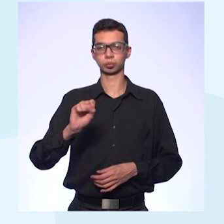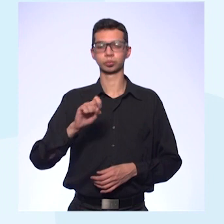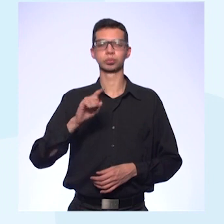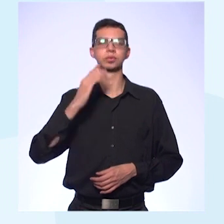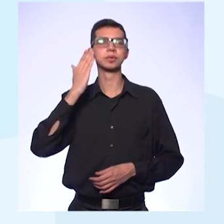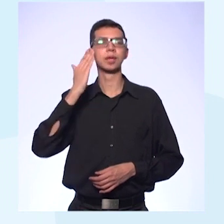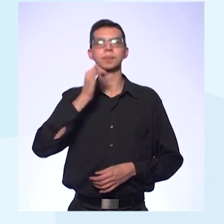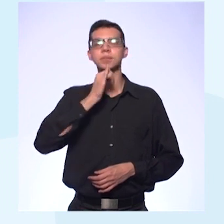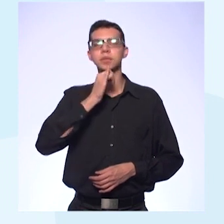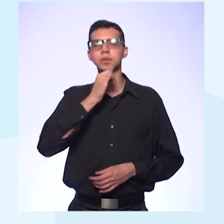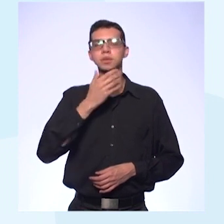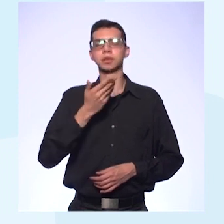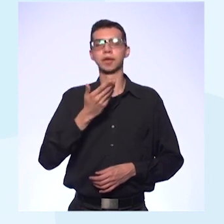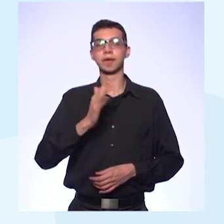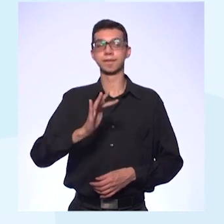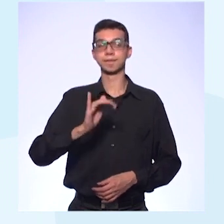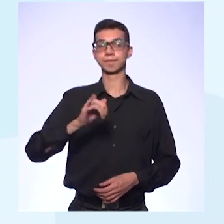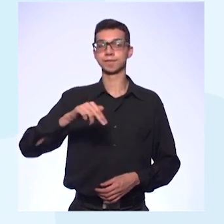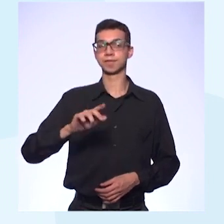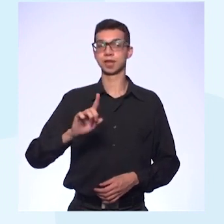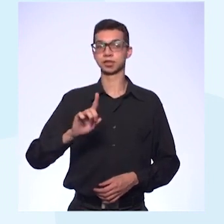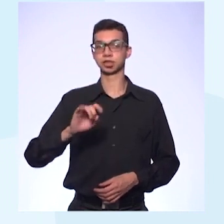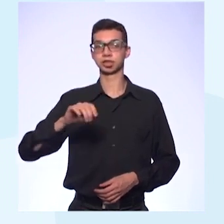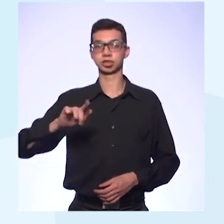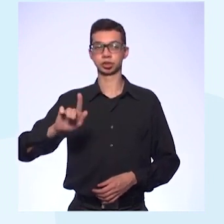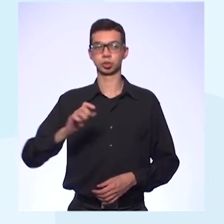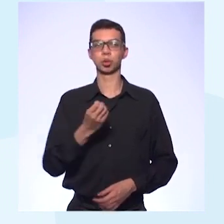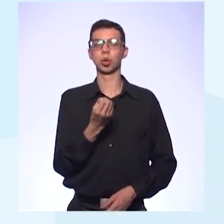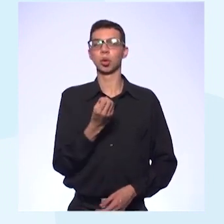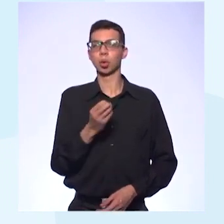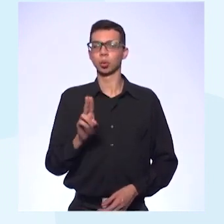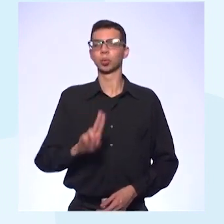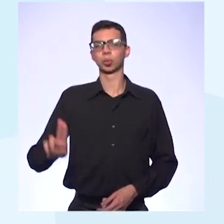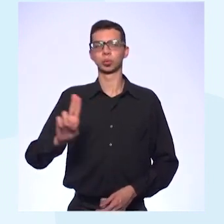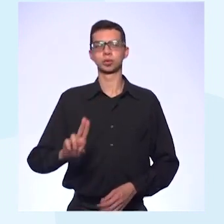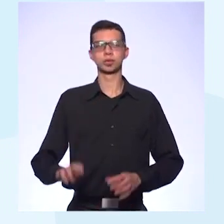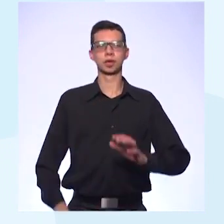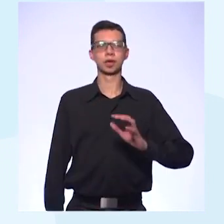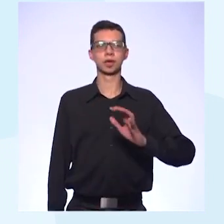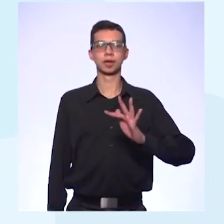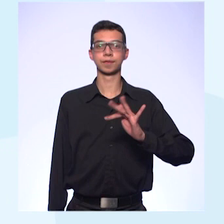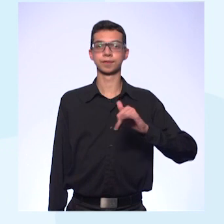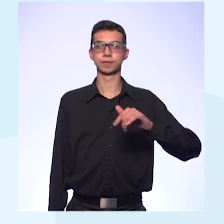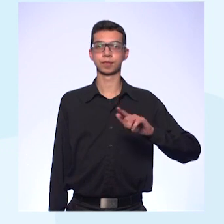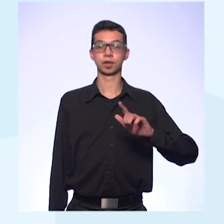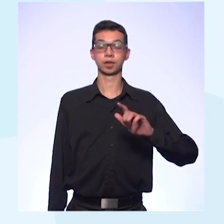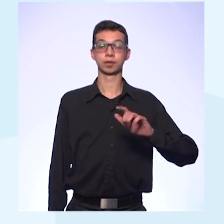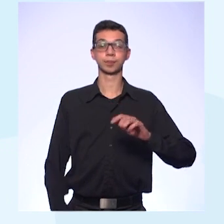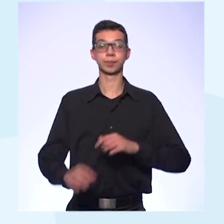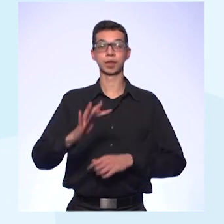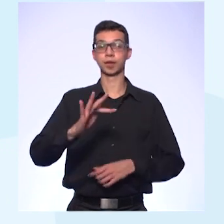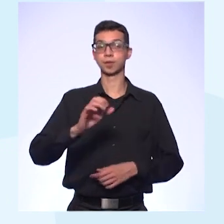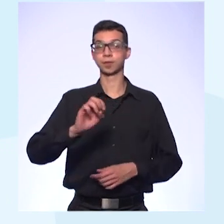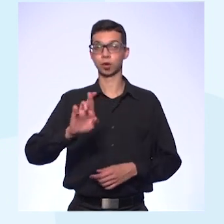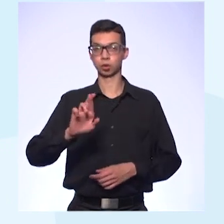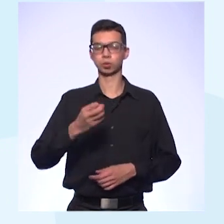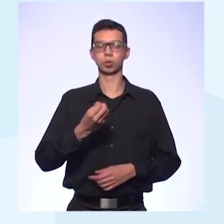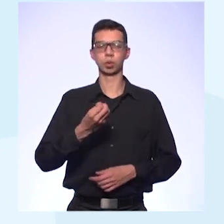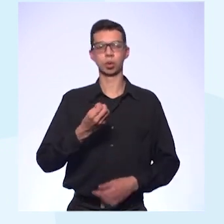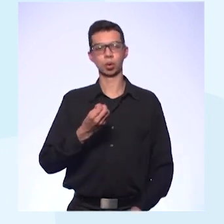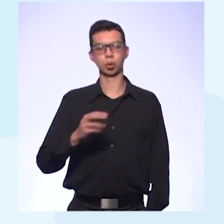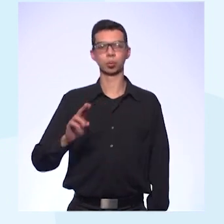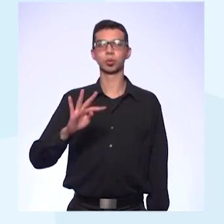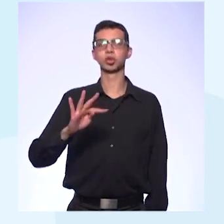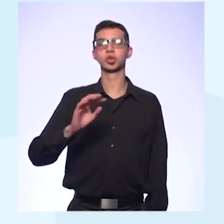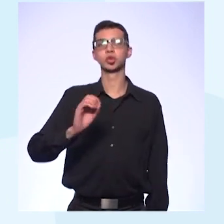results, ou você fala for finding results. Essa é a palavra to aí, to, ela quer dizer para, mas o for também pode ser